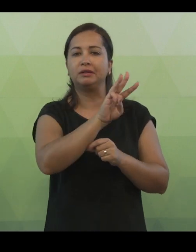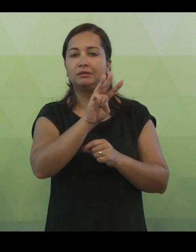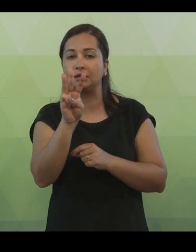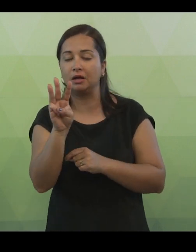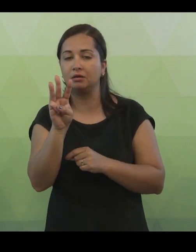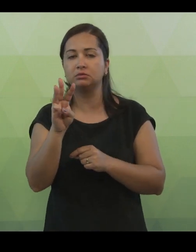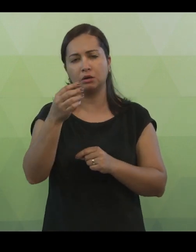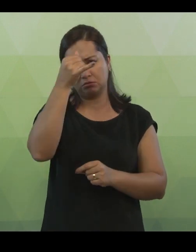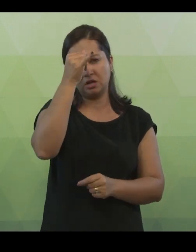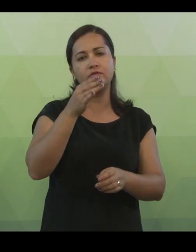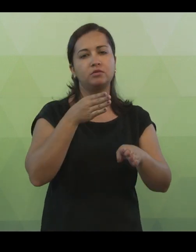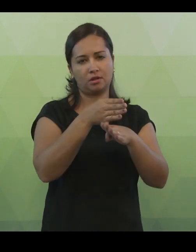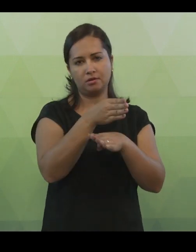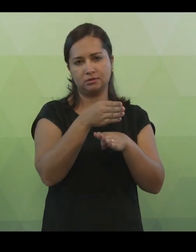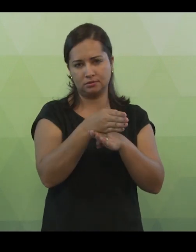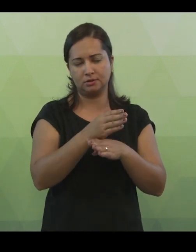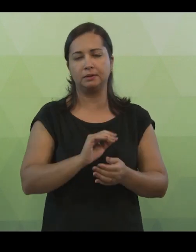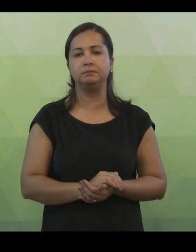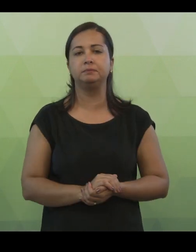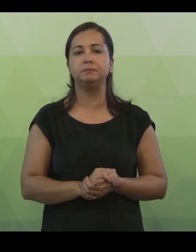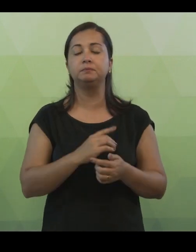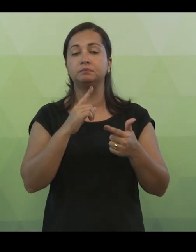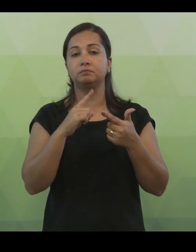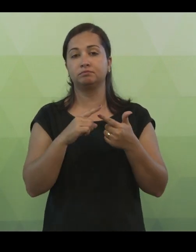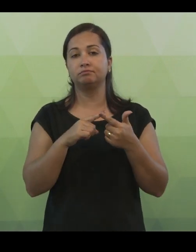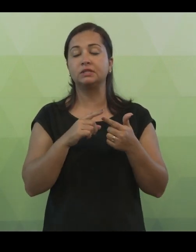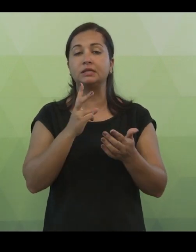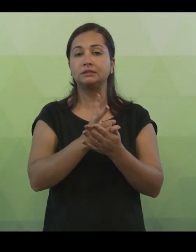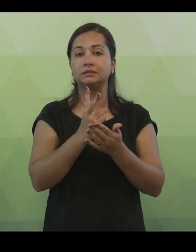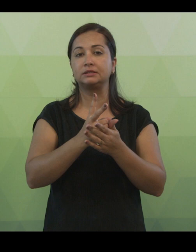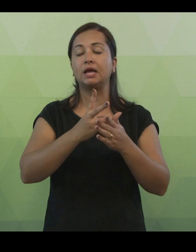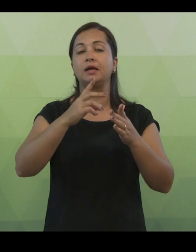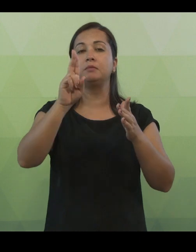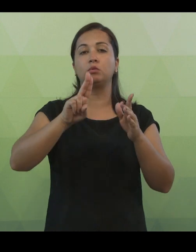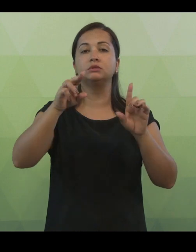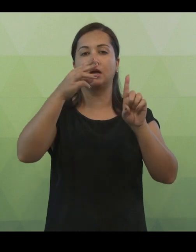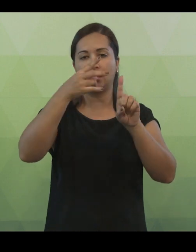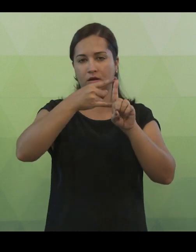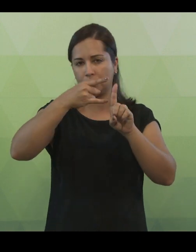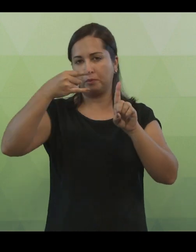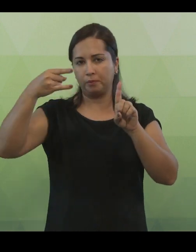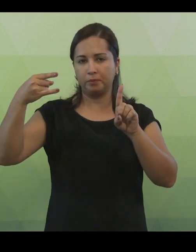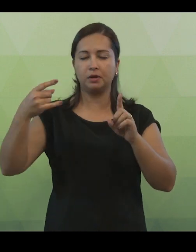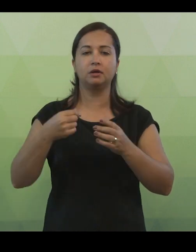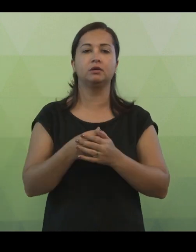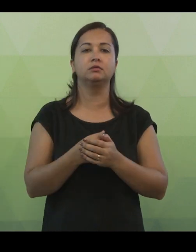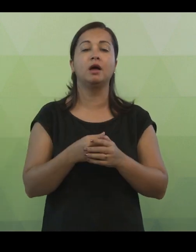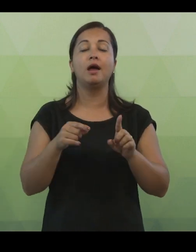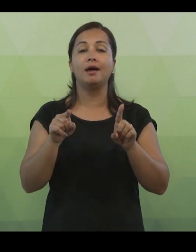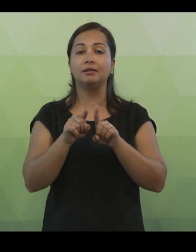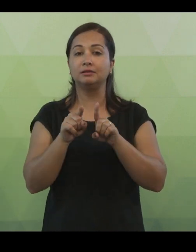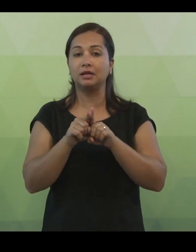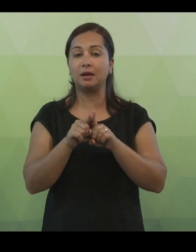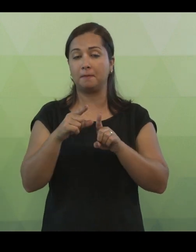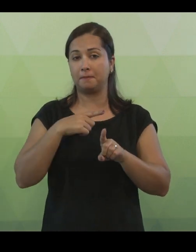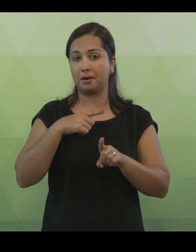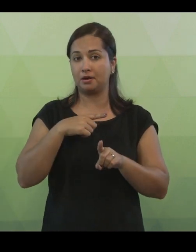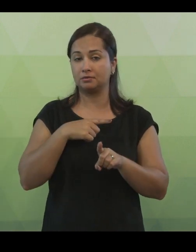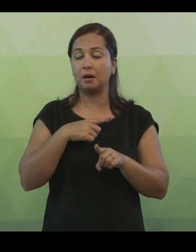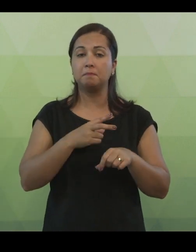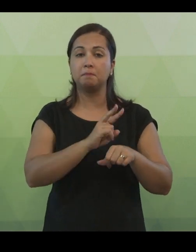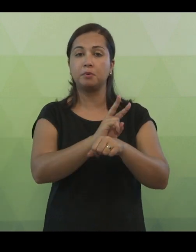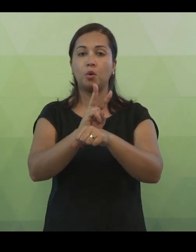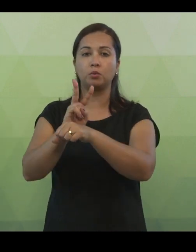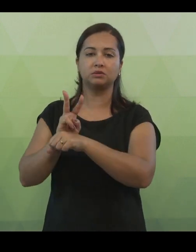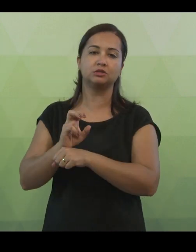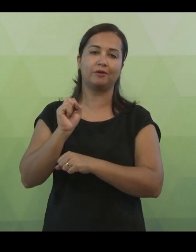evitem acessar esse tipo de site. Mantenha sempre o Windows, tá? Que é o sistema operacional, e também o software antivírus, né,